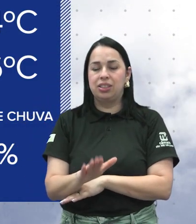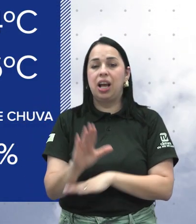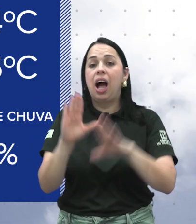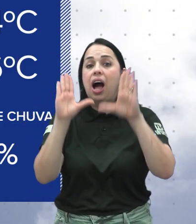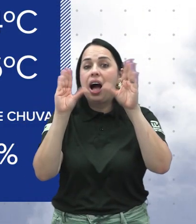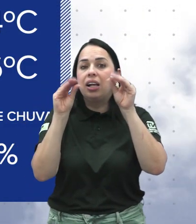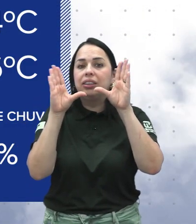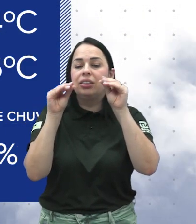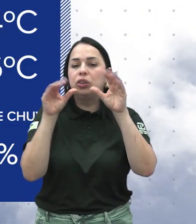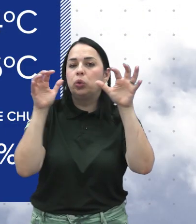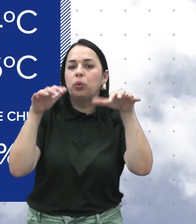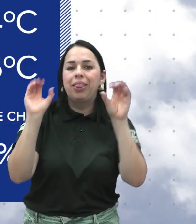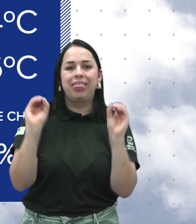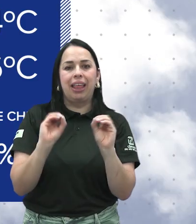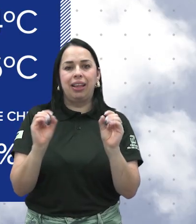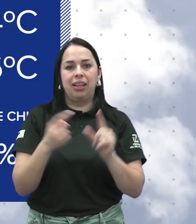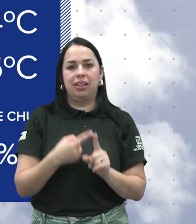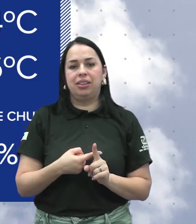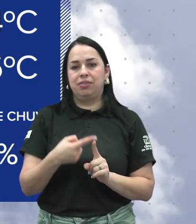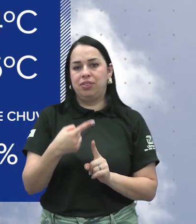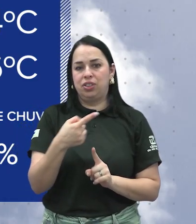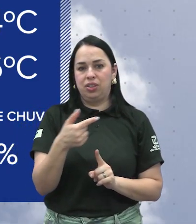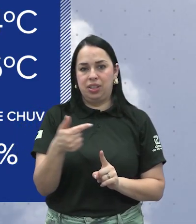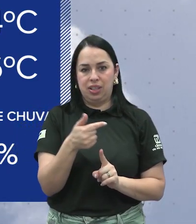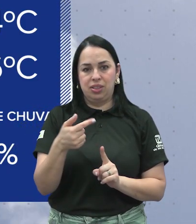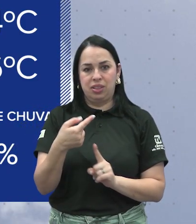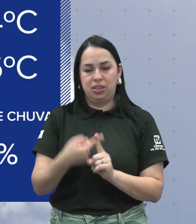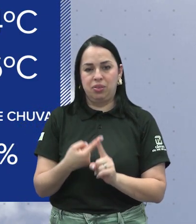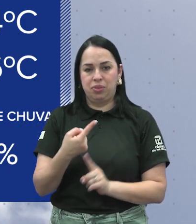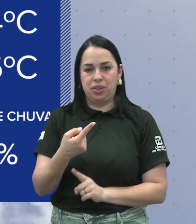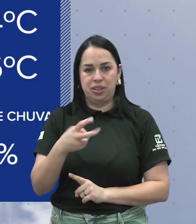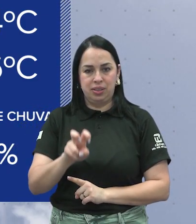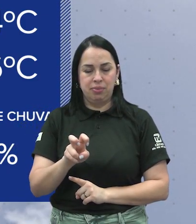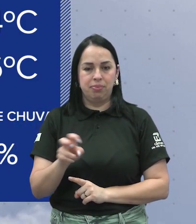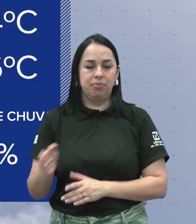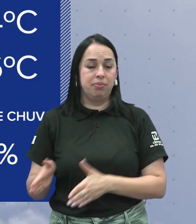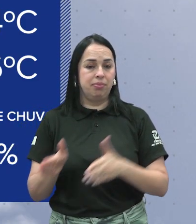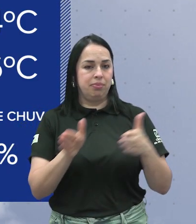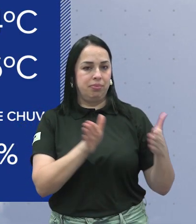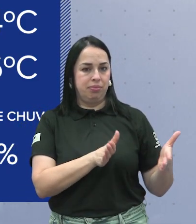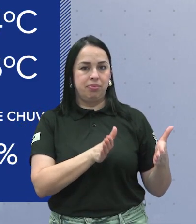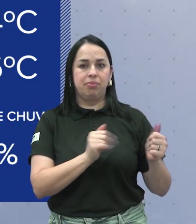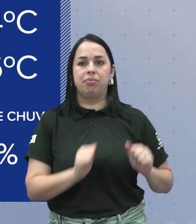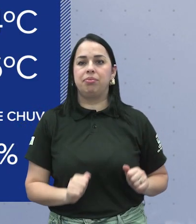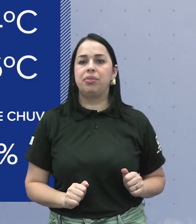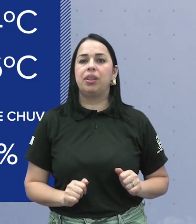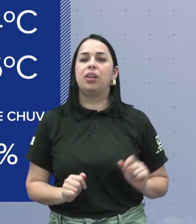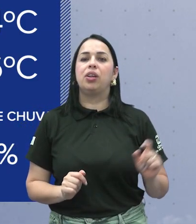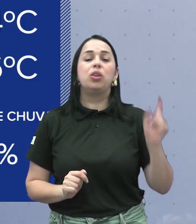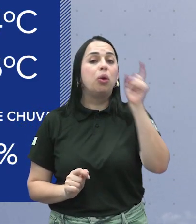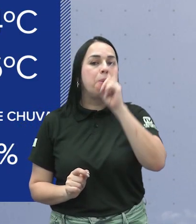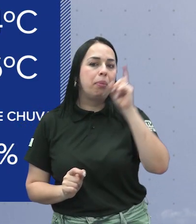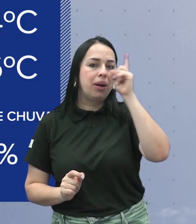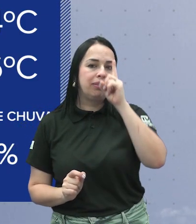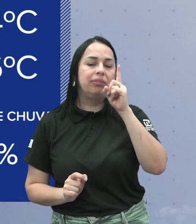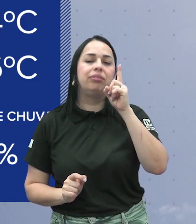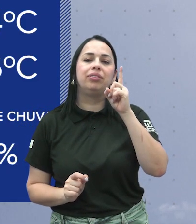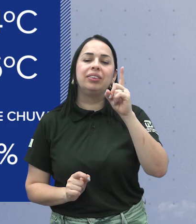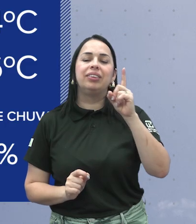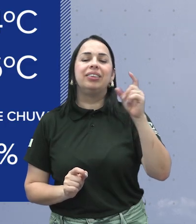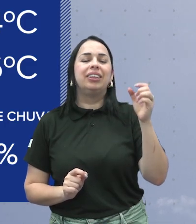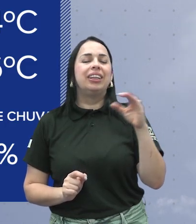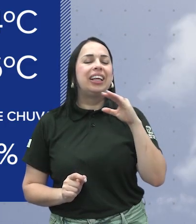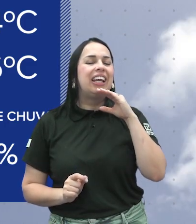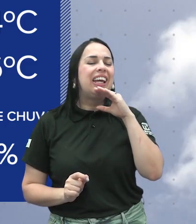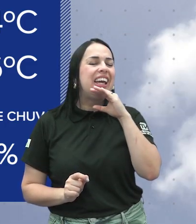da tarde. À noite, não chove. A máxima será de 22 graus, com máxima de 15. No domingo, o